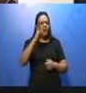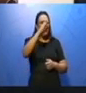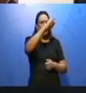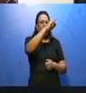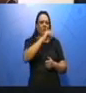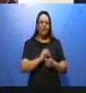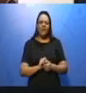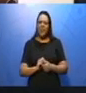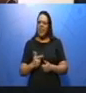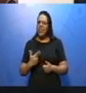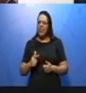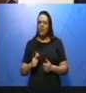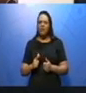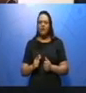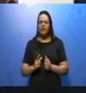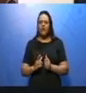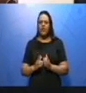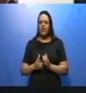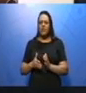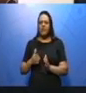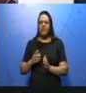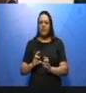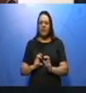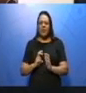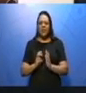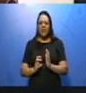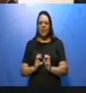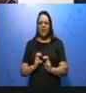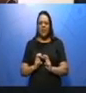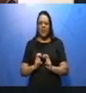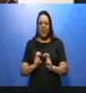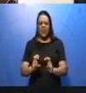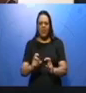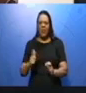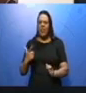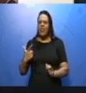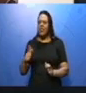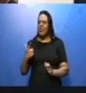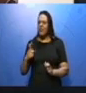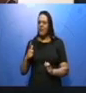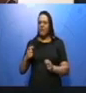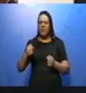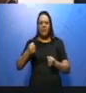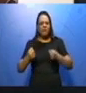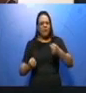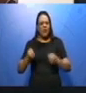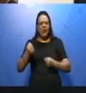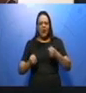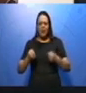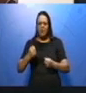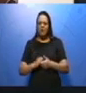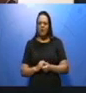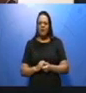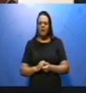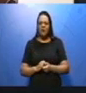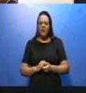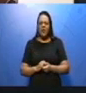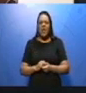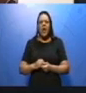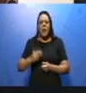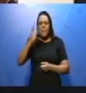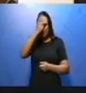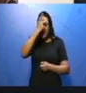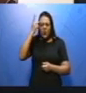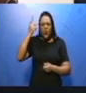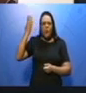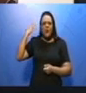As pessoas viajavam muitas vezes de barco, de cavalo, de charrete, e era